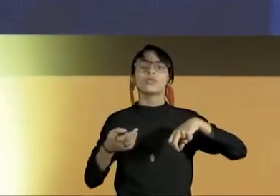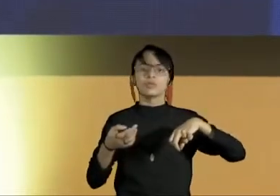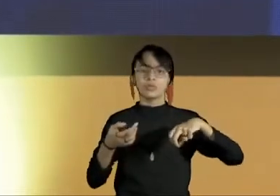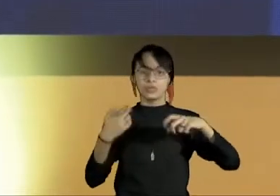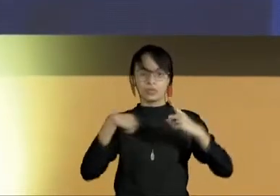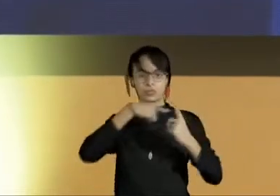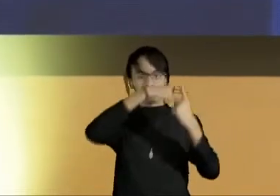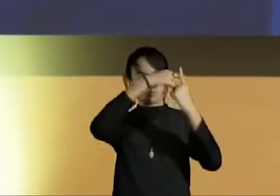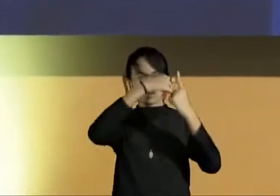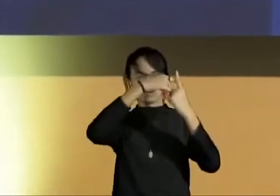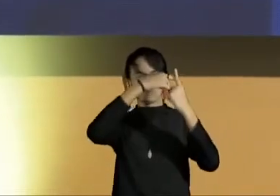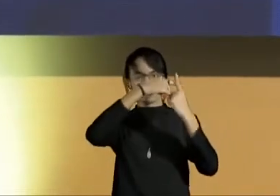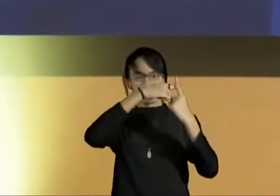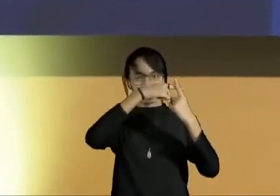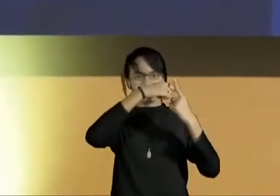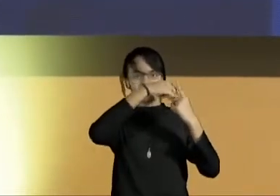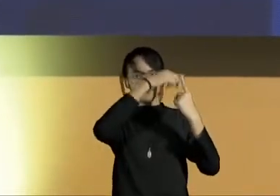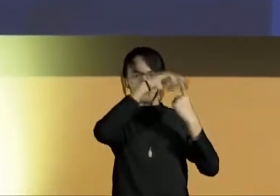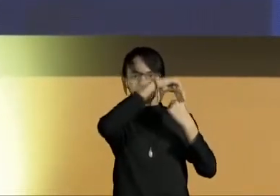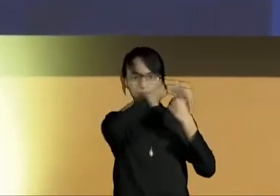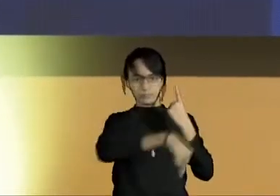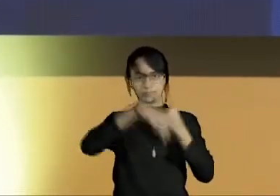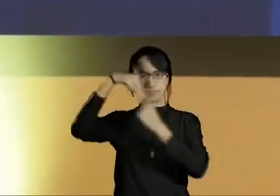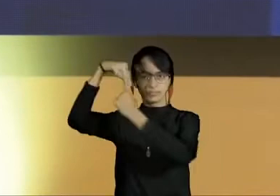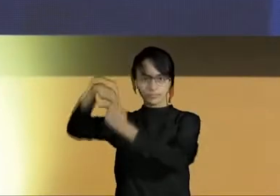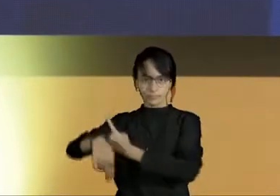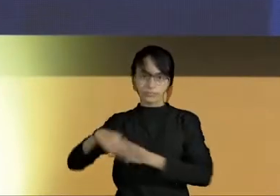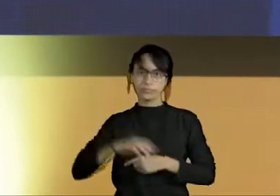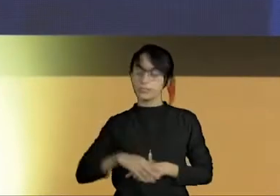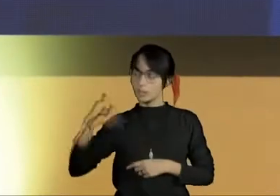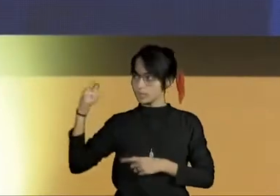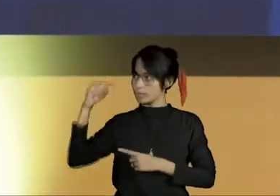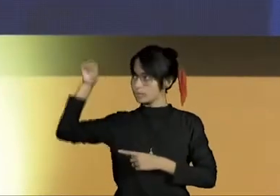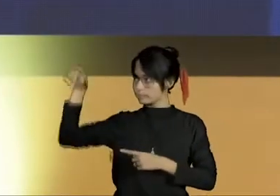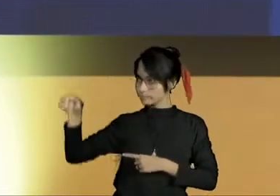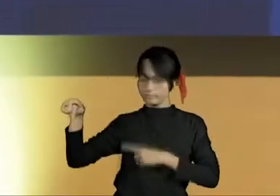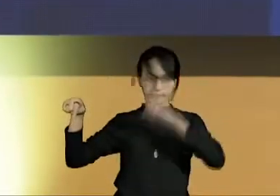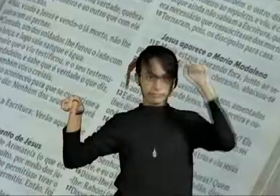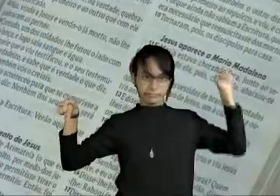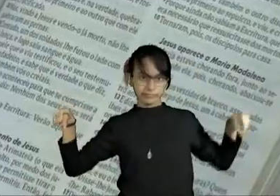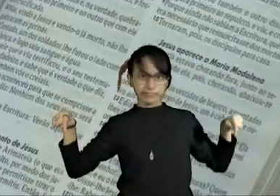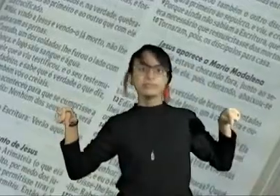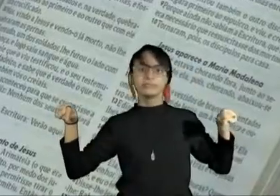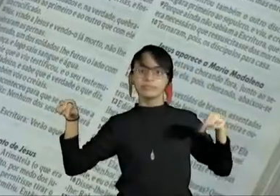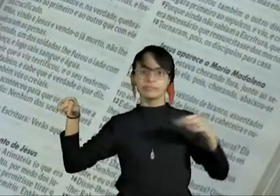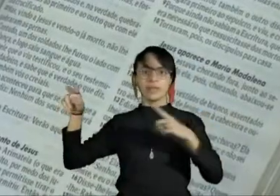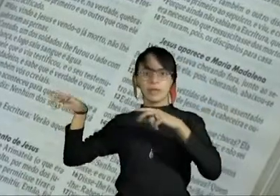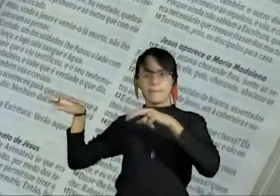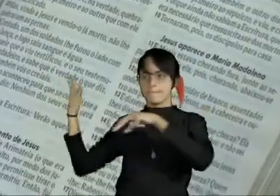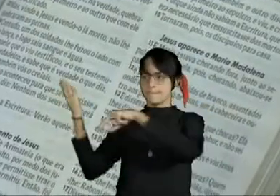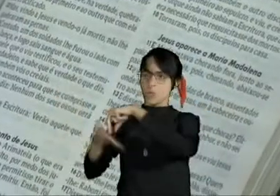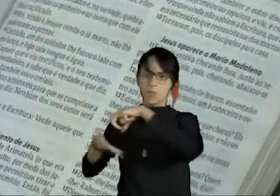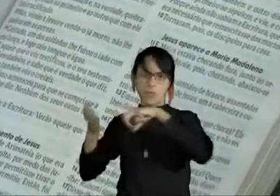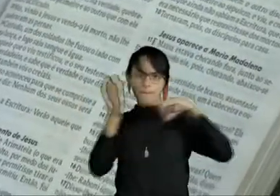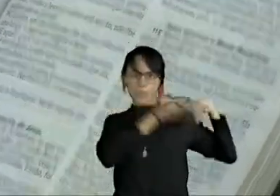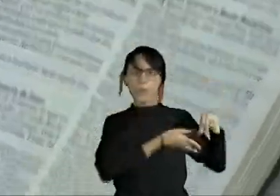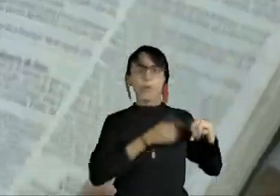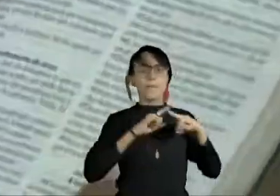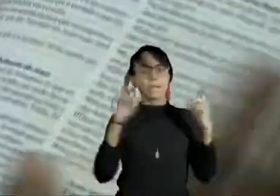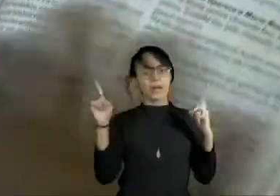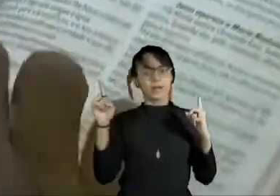crucificados. Foram os soldados e quebraram as pernas do primeiro e a do outro, que com ele fora crucificado.